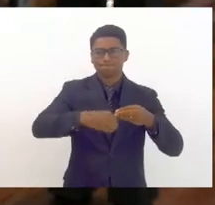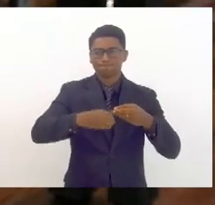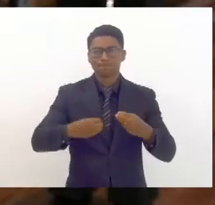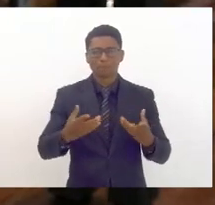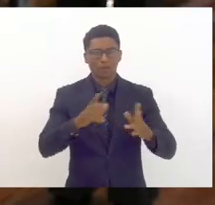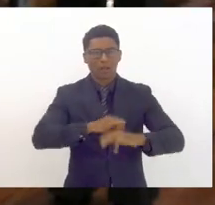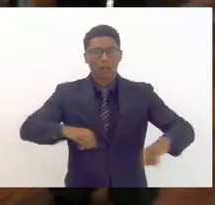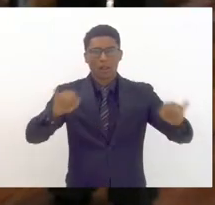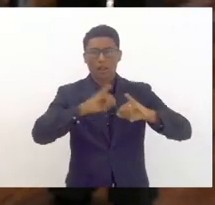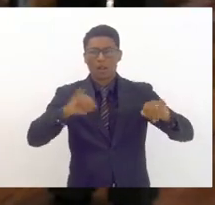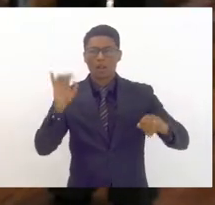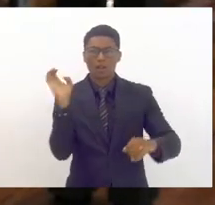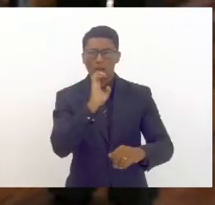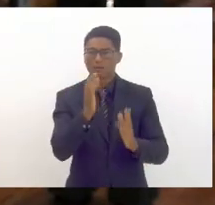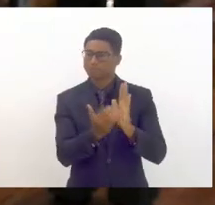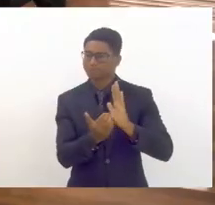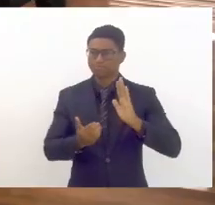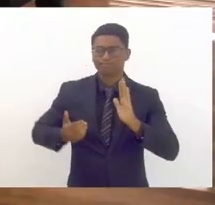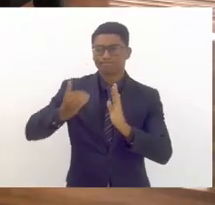alarme nacional.